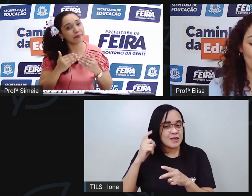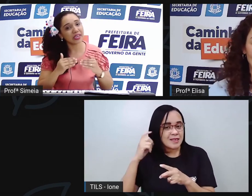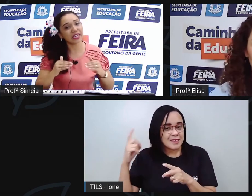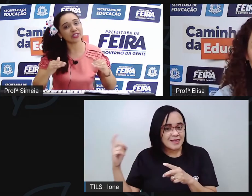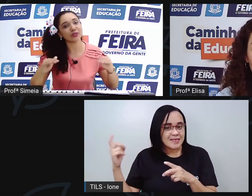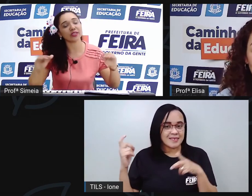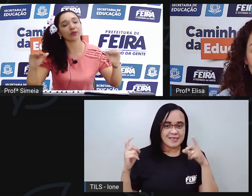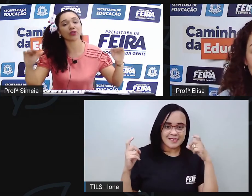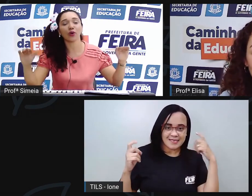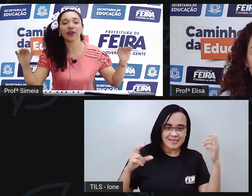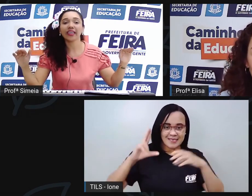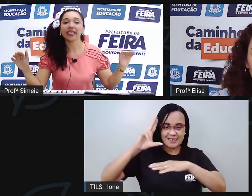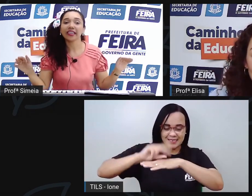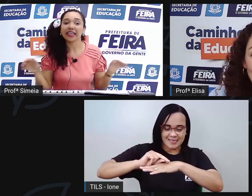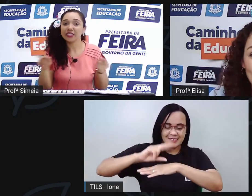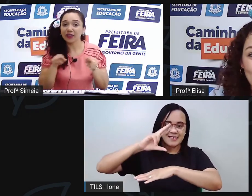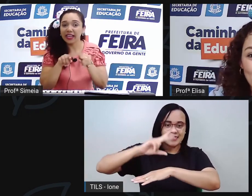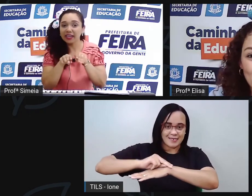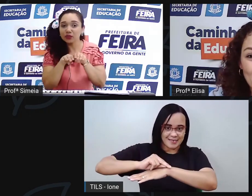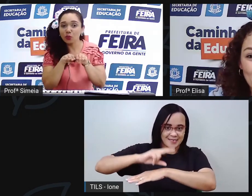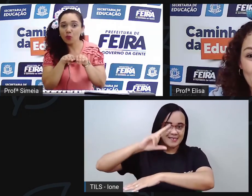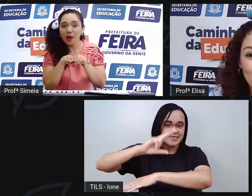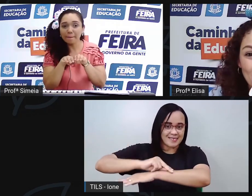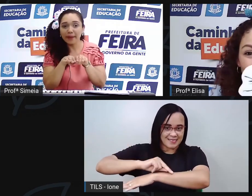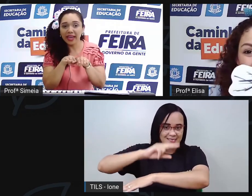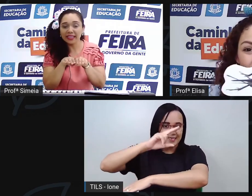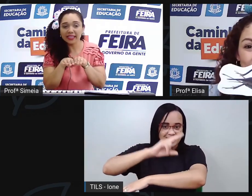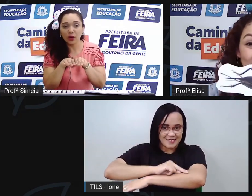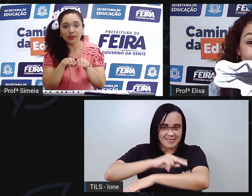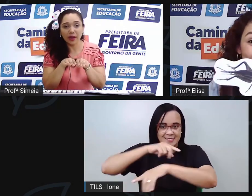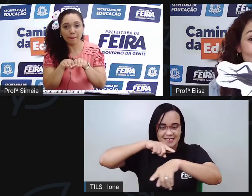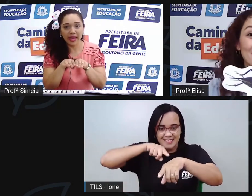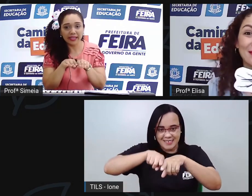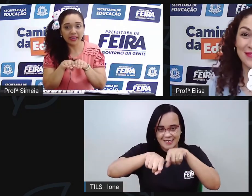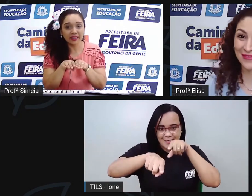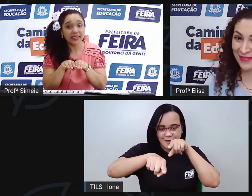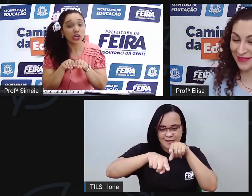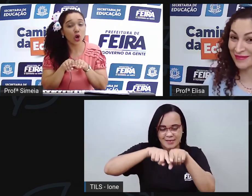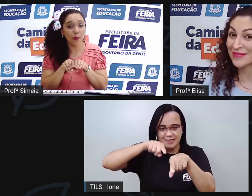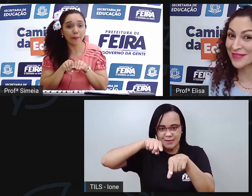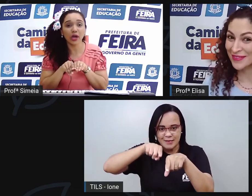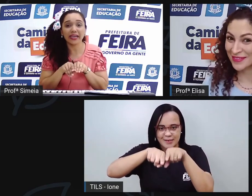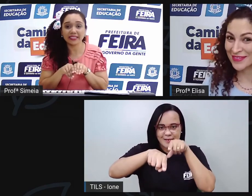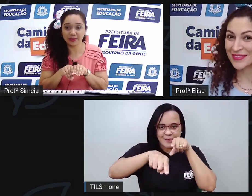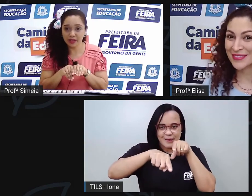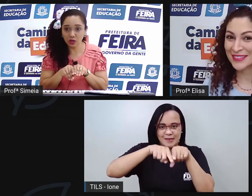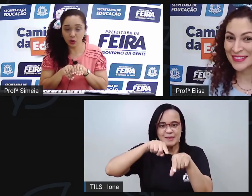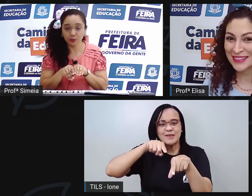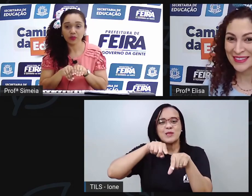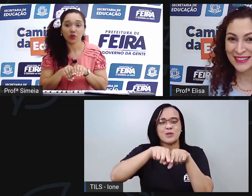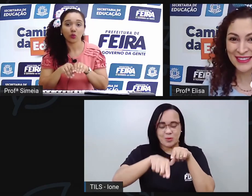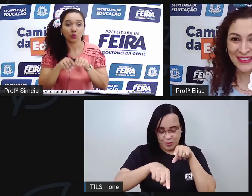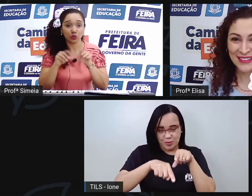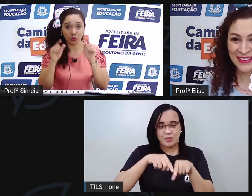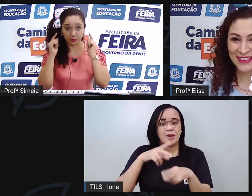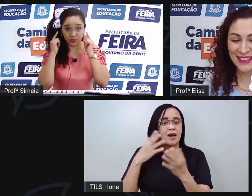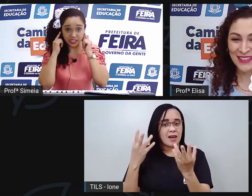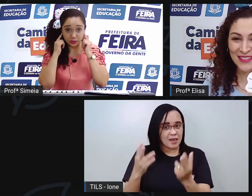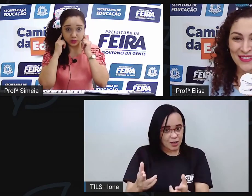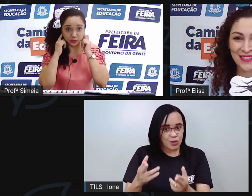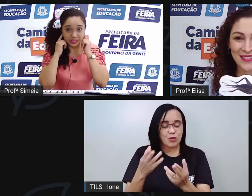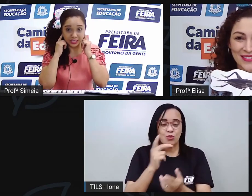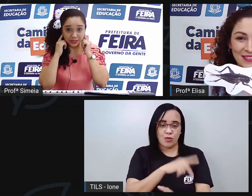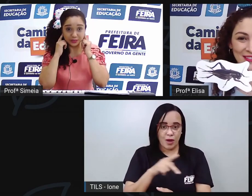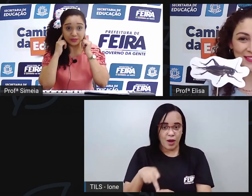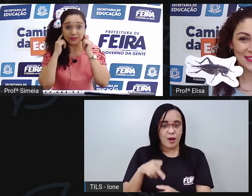Deus e emitir o seu som esfregando uma perna na outra perna e Como atualiza falou os